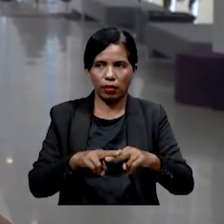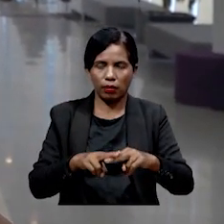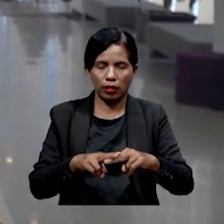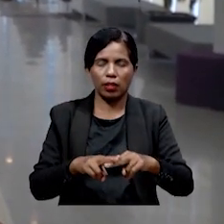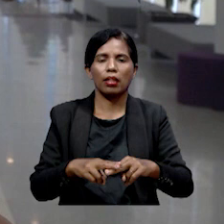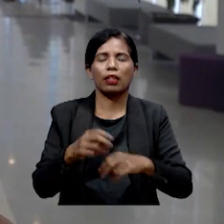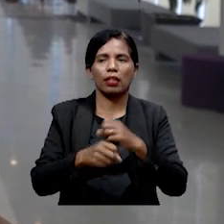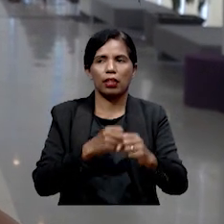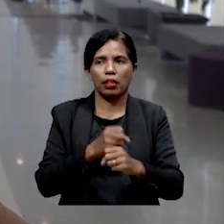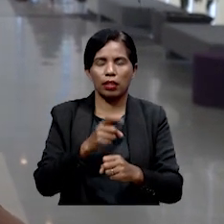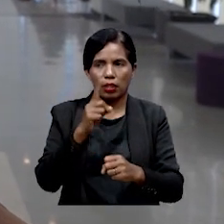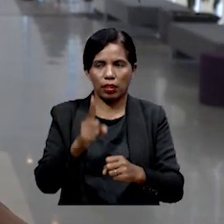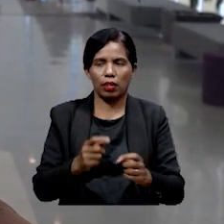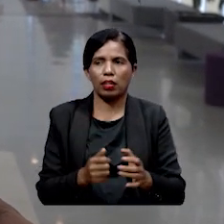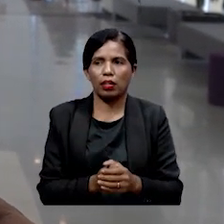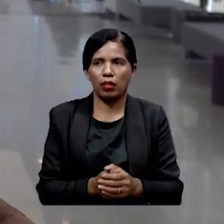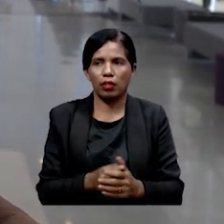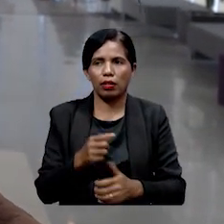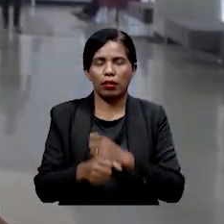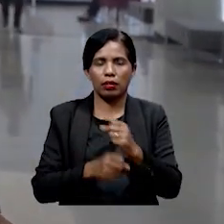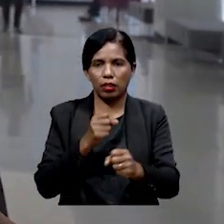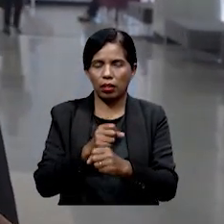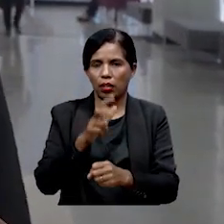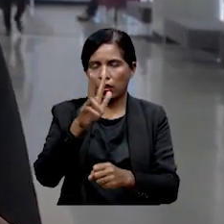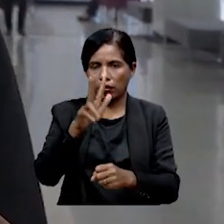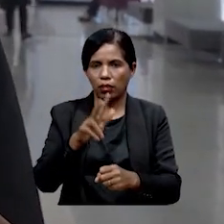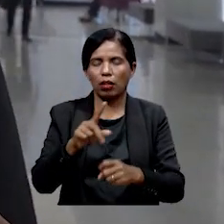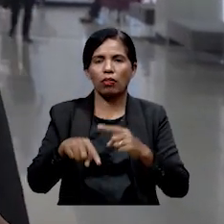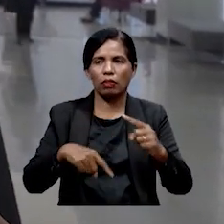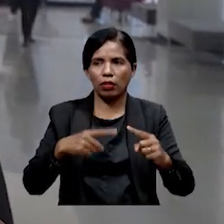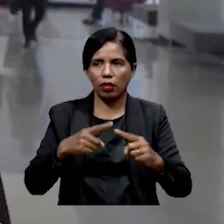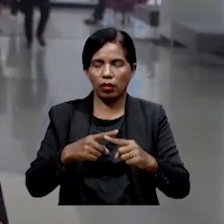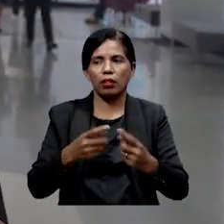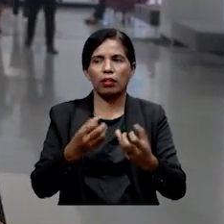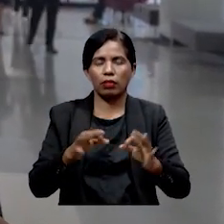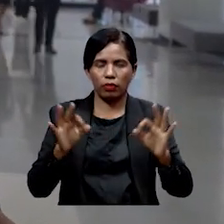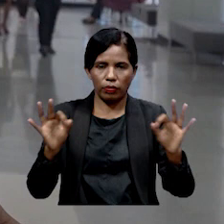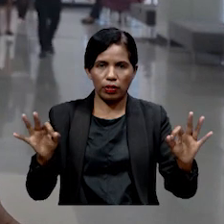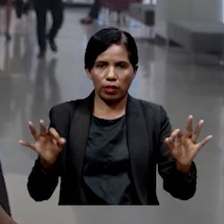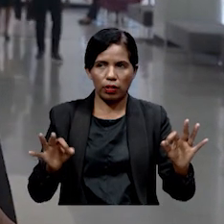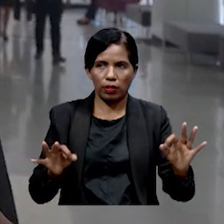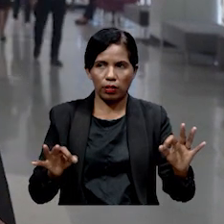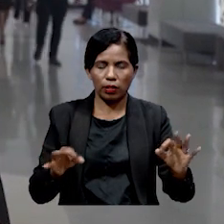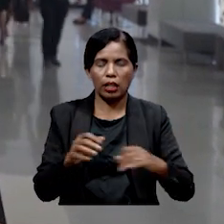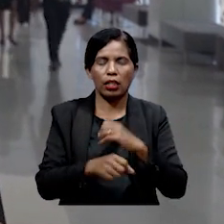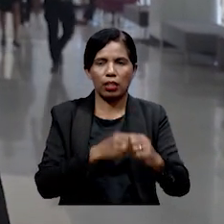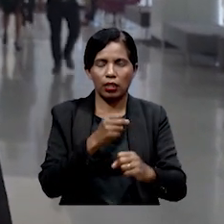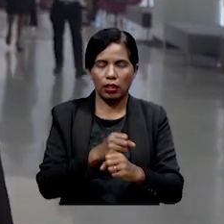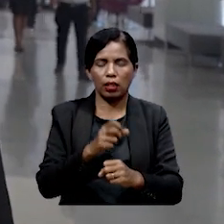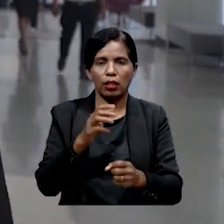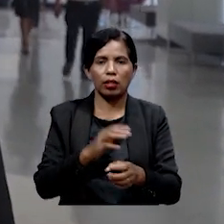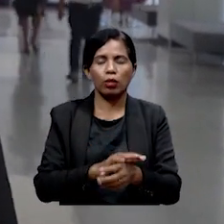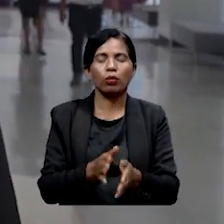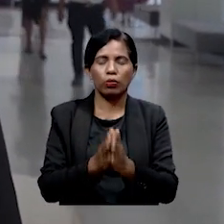ida neve total garek tinha antolo o anhira remata termo período